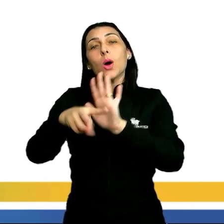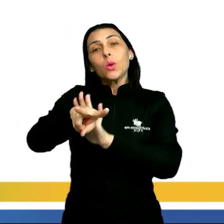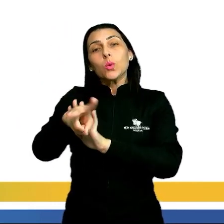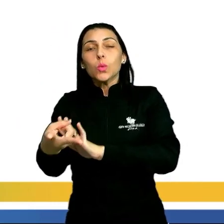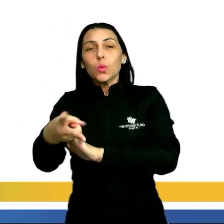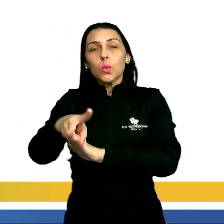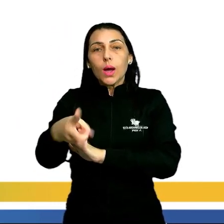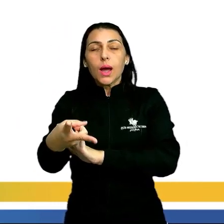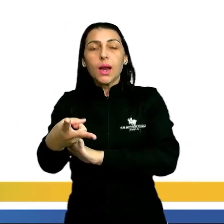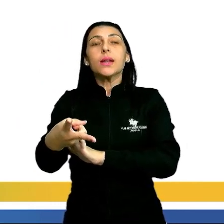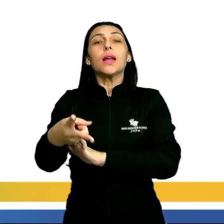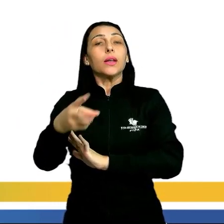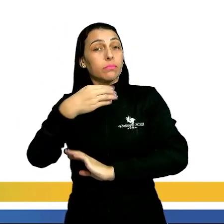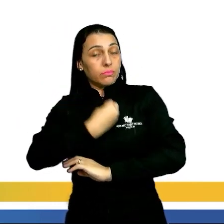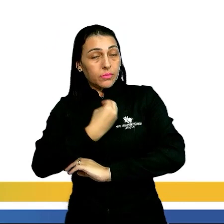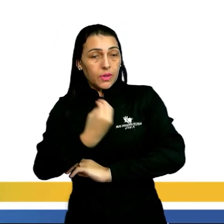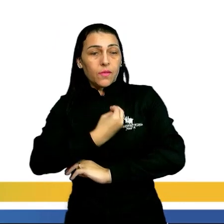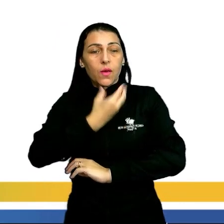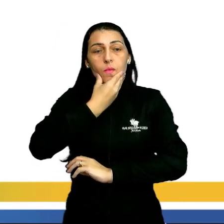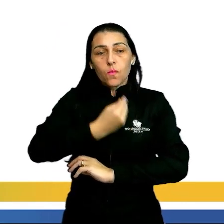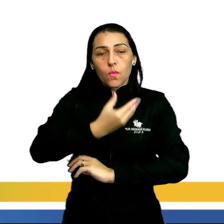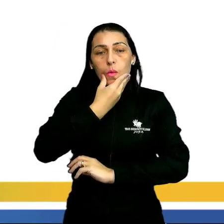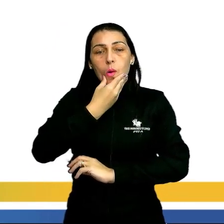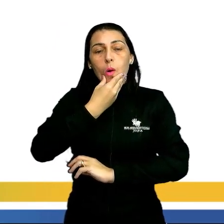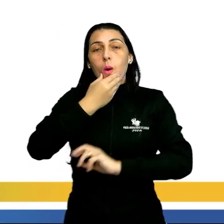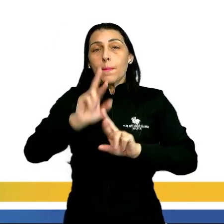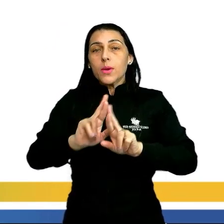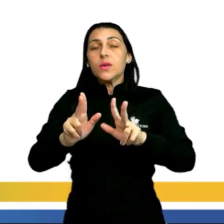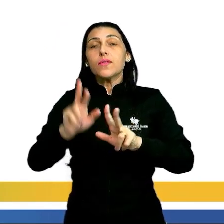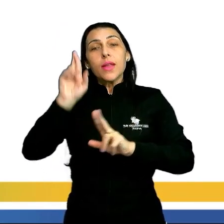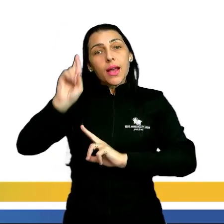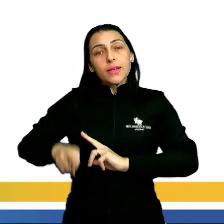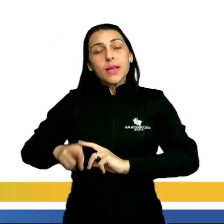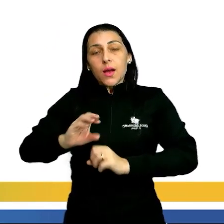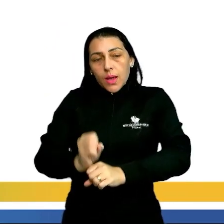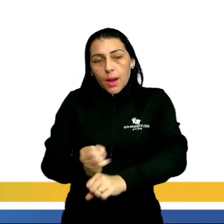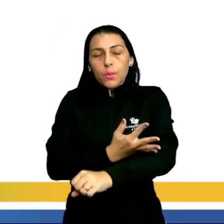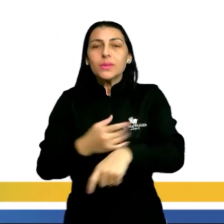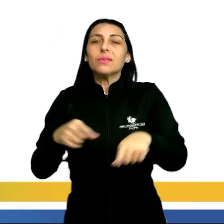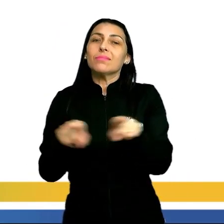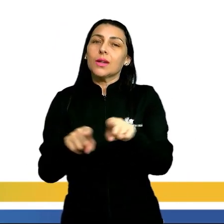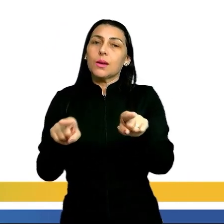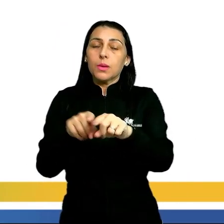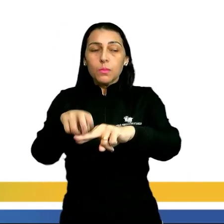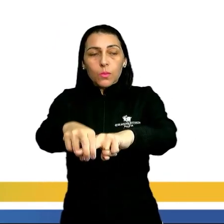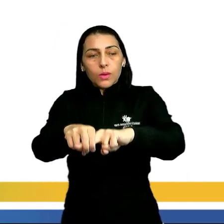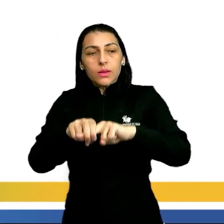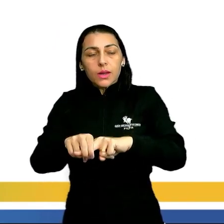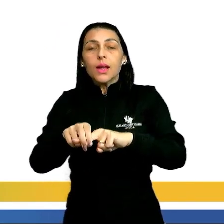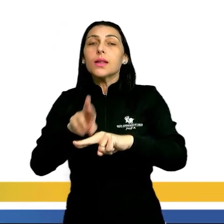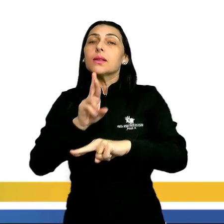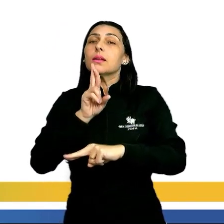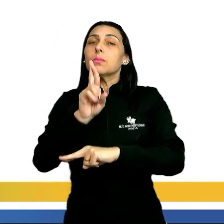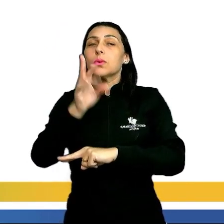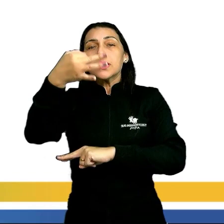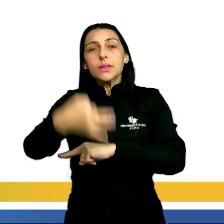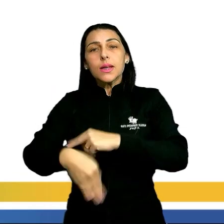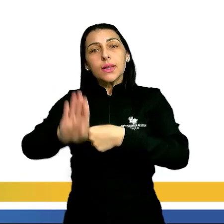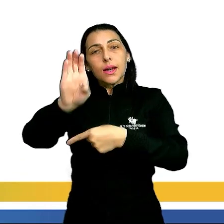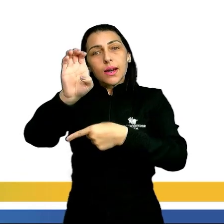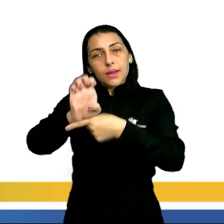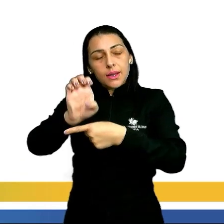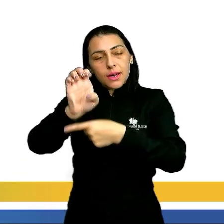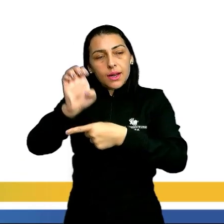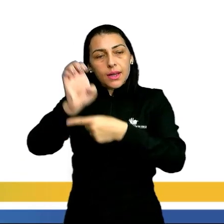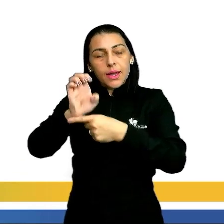dualidade tensional em que vive o homem, dividido entre a razão e a emoção. Portanto, é isso que transparece na